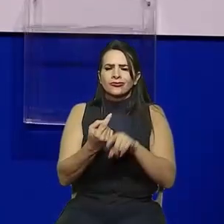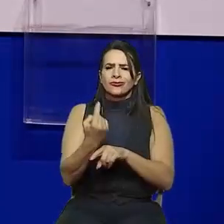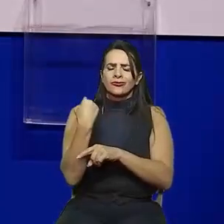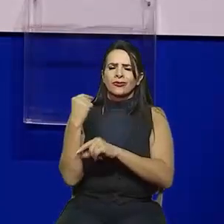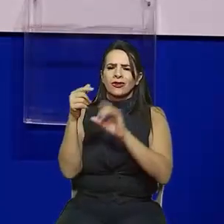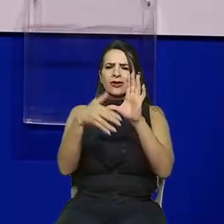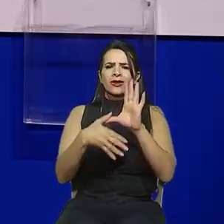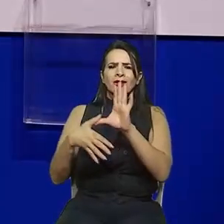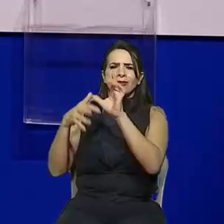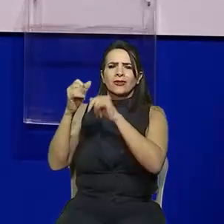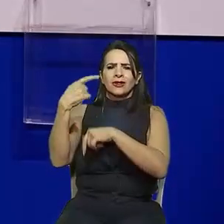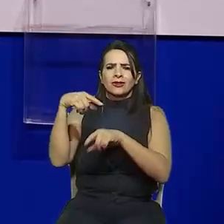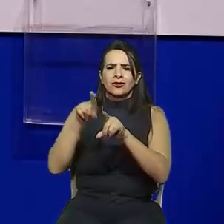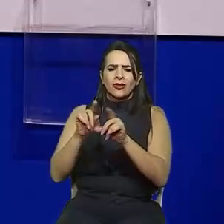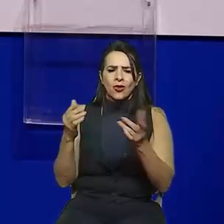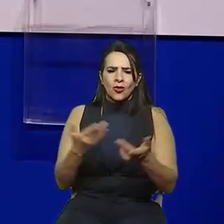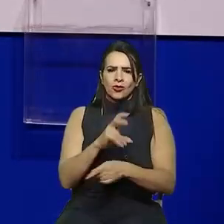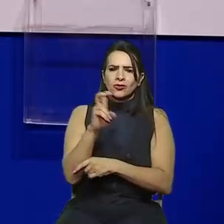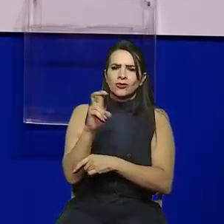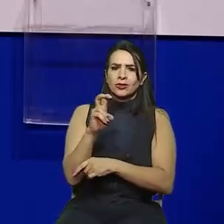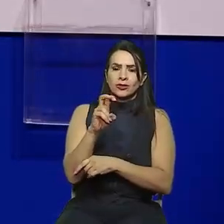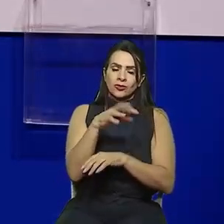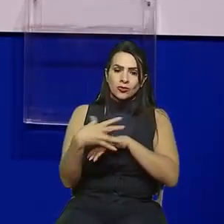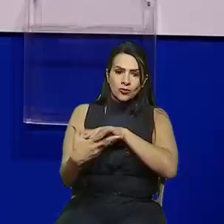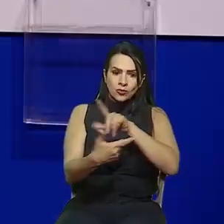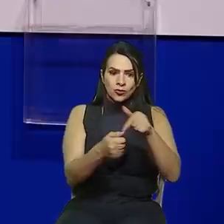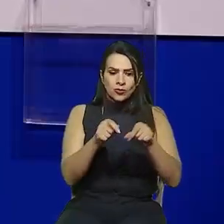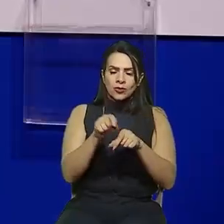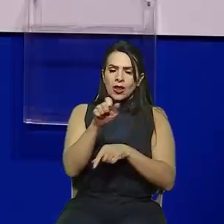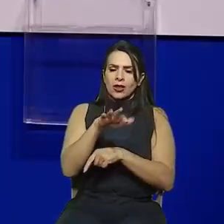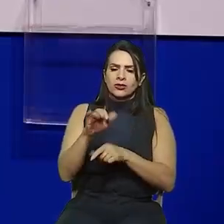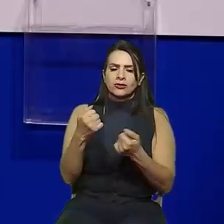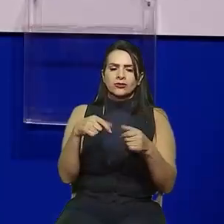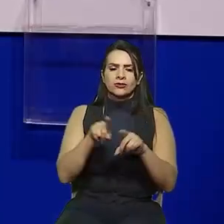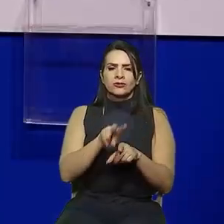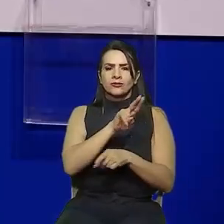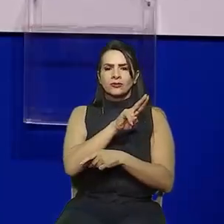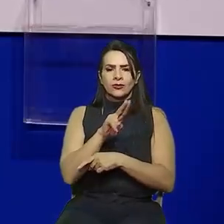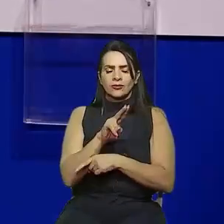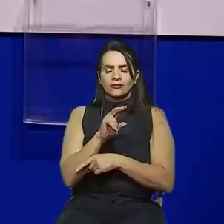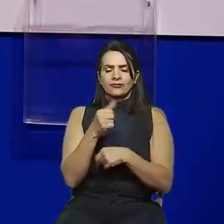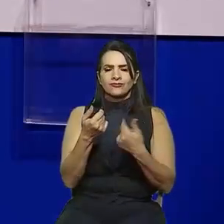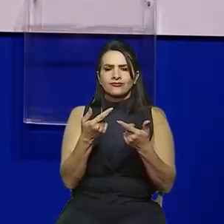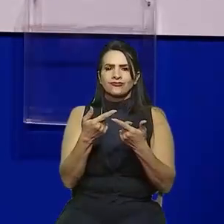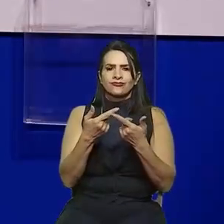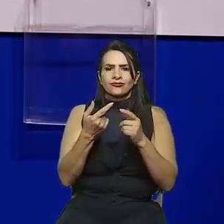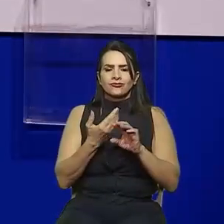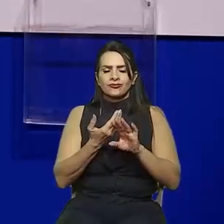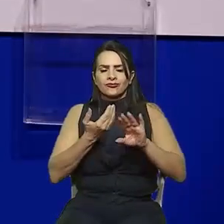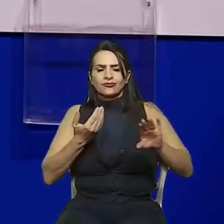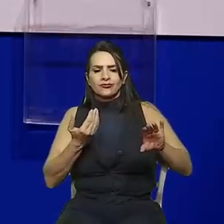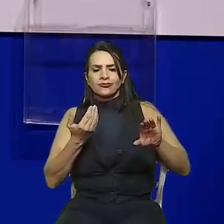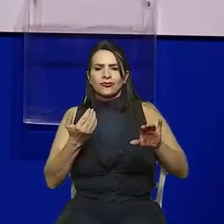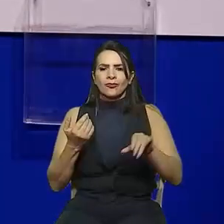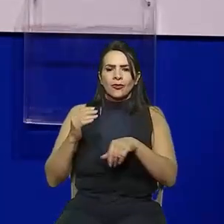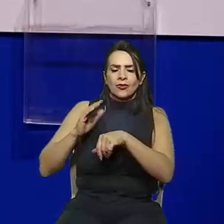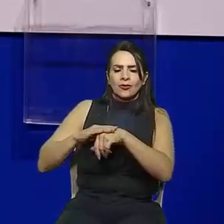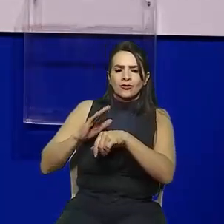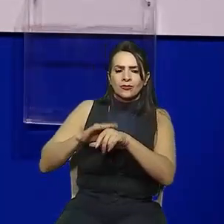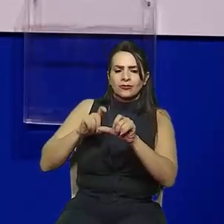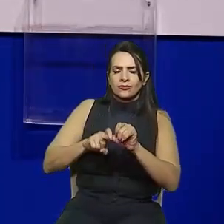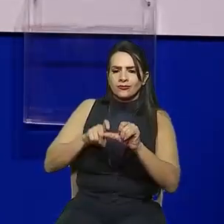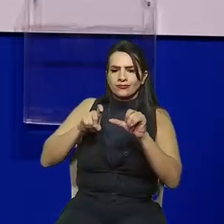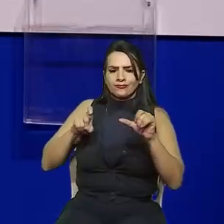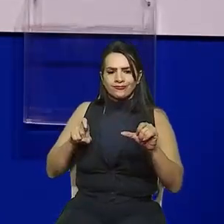América Latina é hoje o Quinto Mundo, região chamada Hórrio, isolada, autônoma,